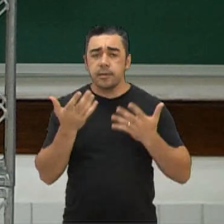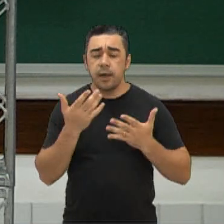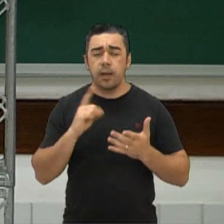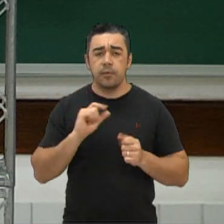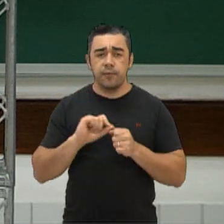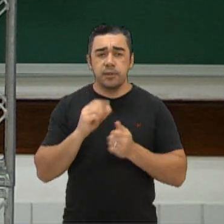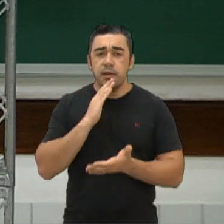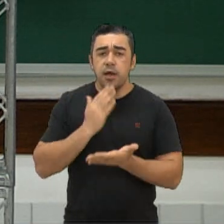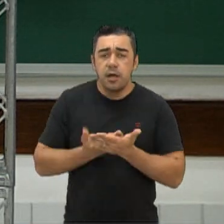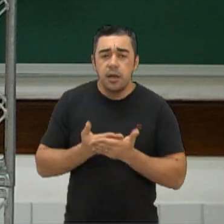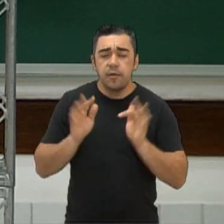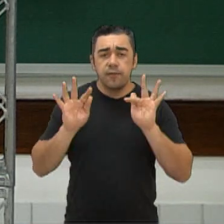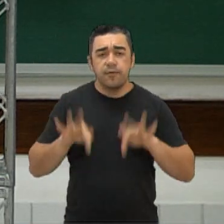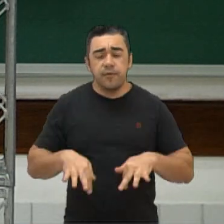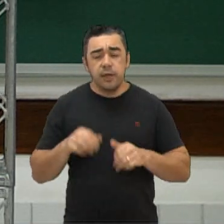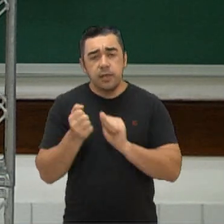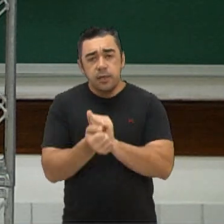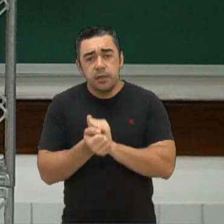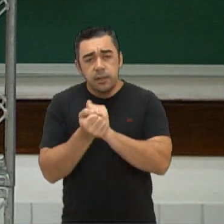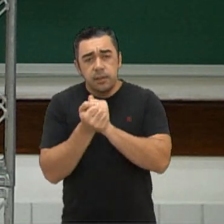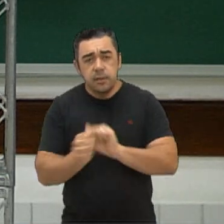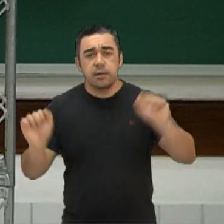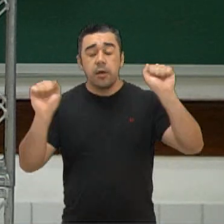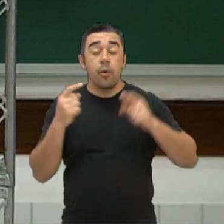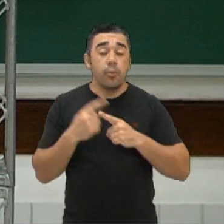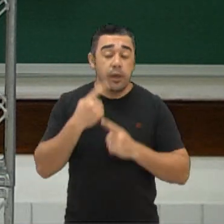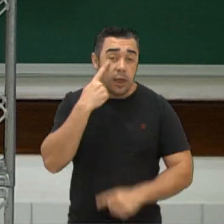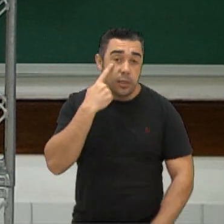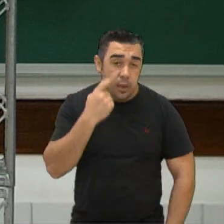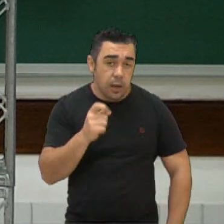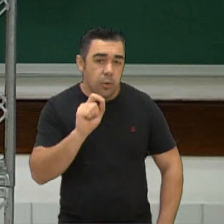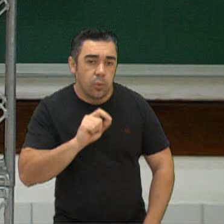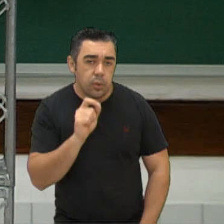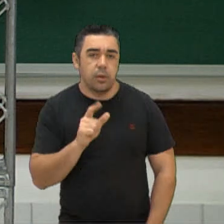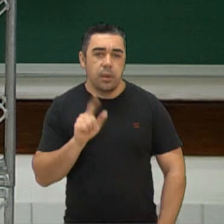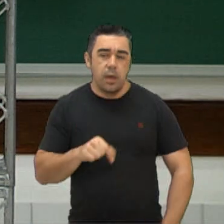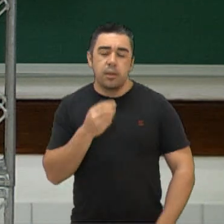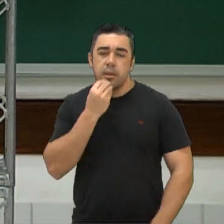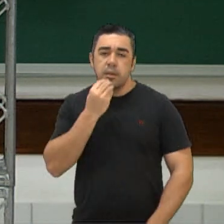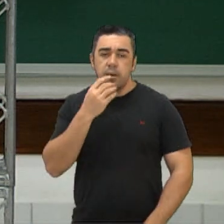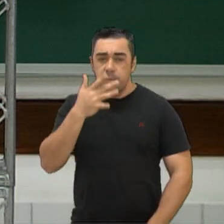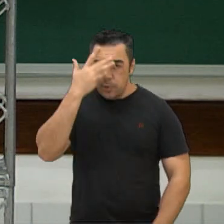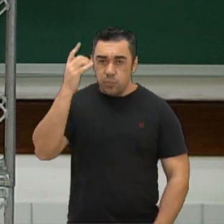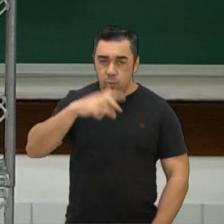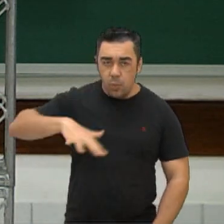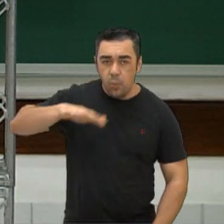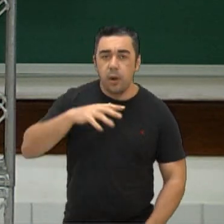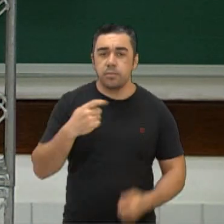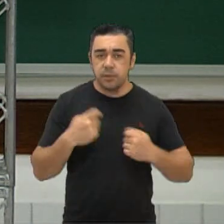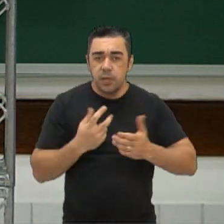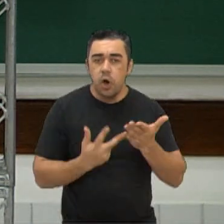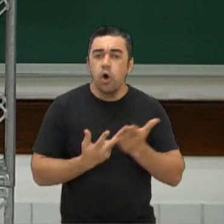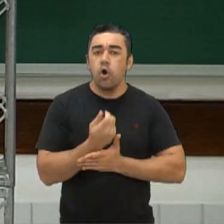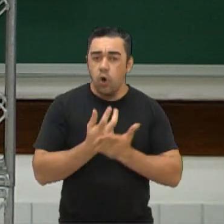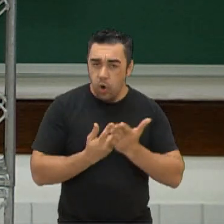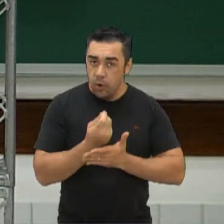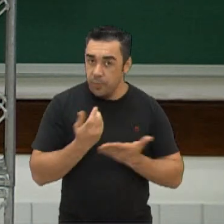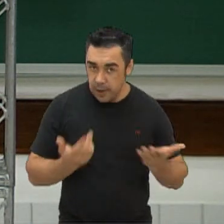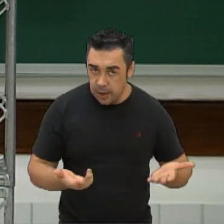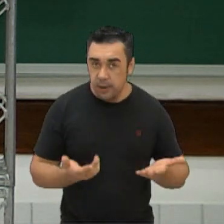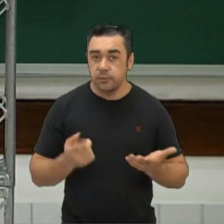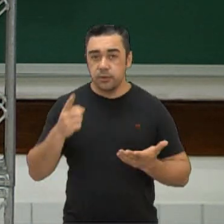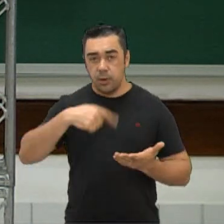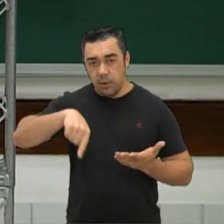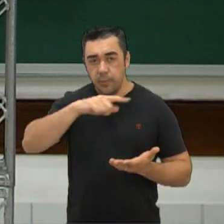para que acabasse com a escravidão? Porque ela estava interessada no mercado consumidor e era necessário que essa população tivesse